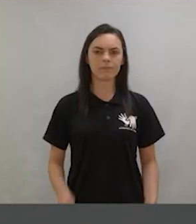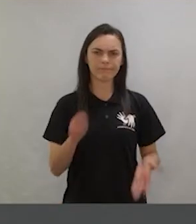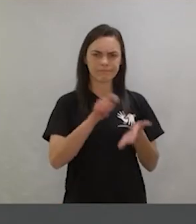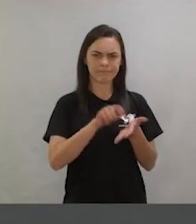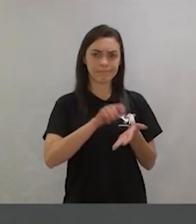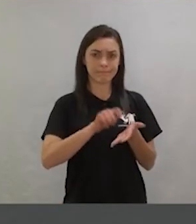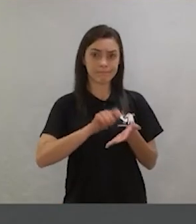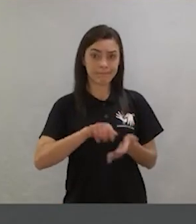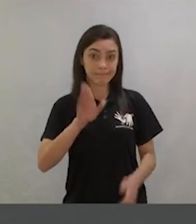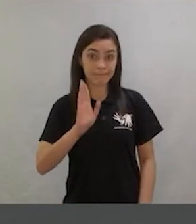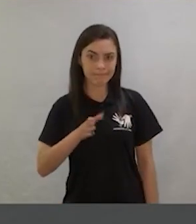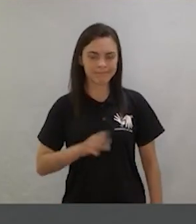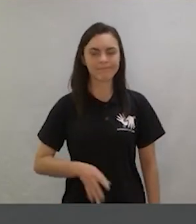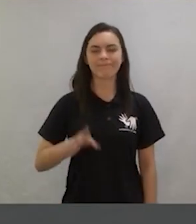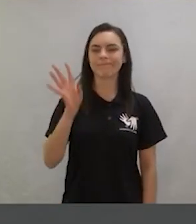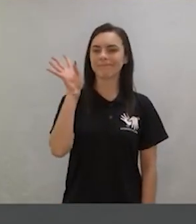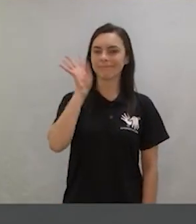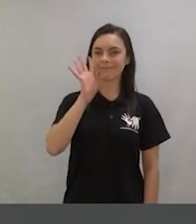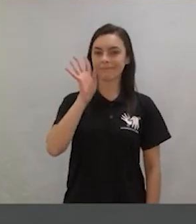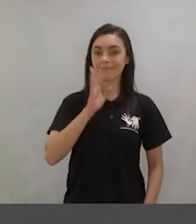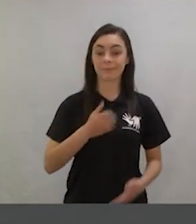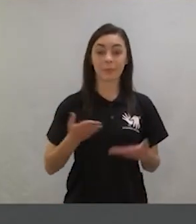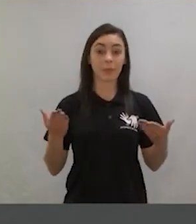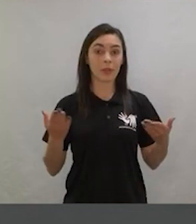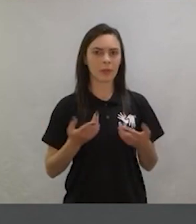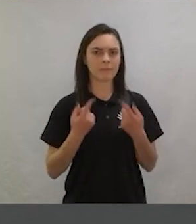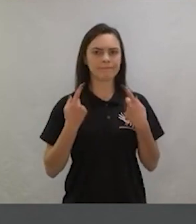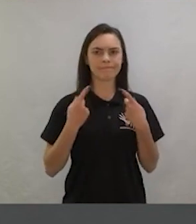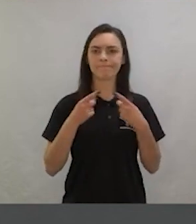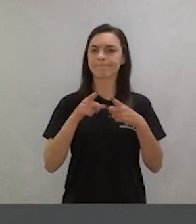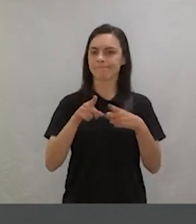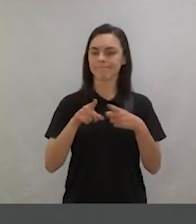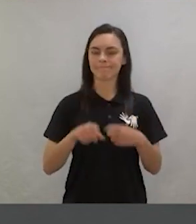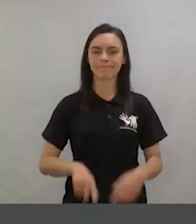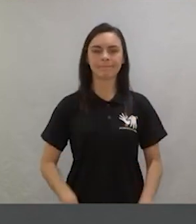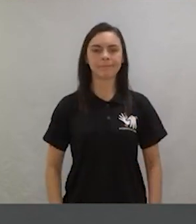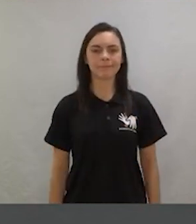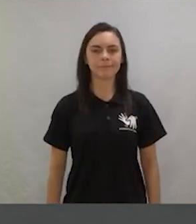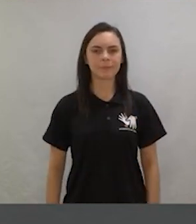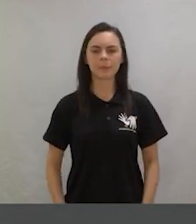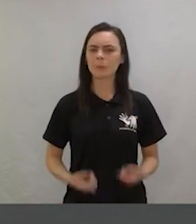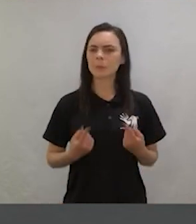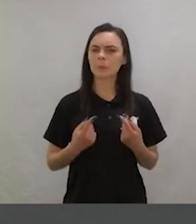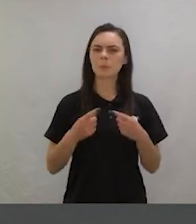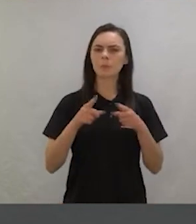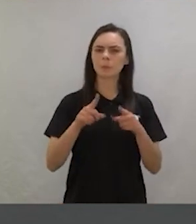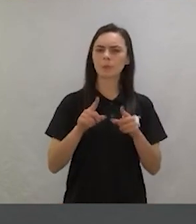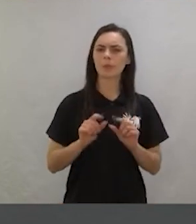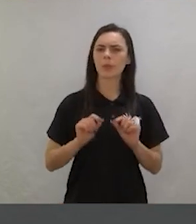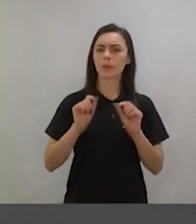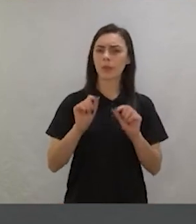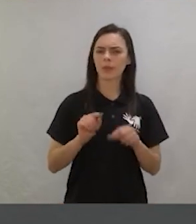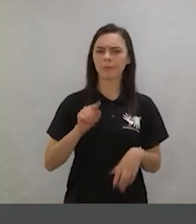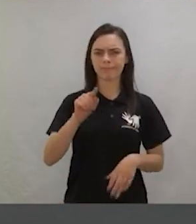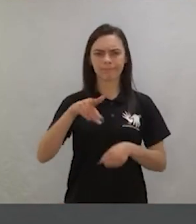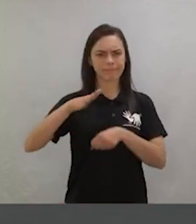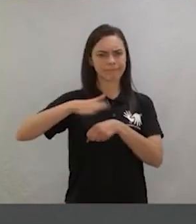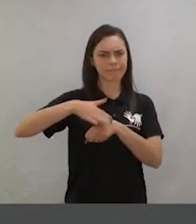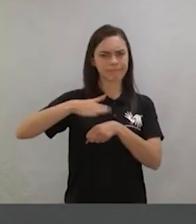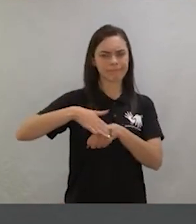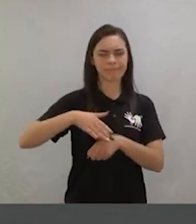Fizeram o registro? Bacana! Então agora vamos para o nosso desafio de hoje. O nosso desafio agora é com